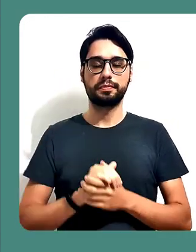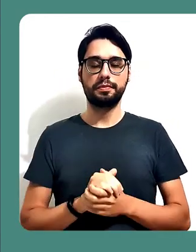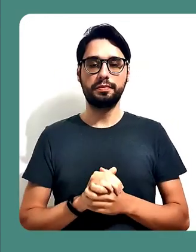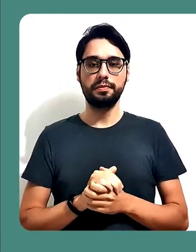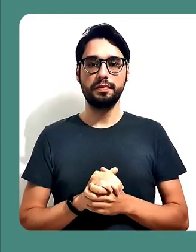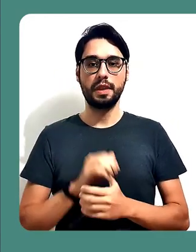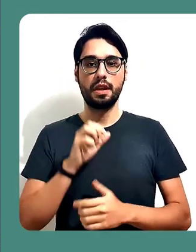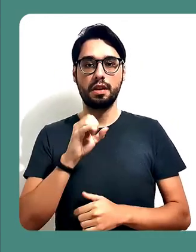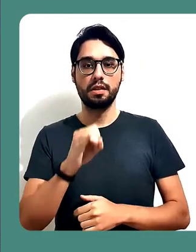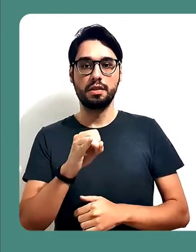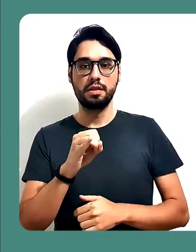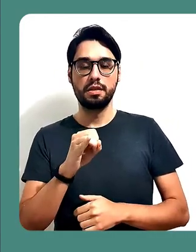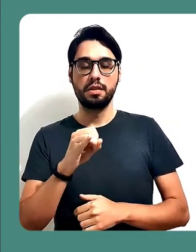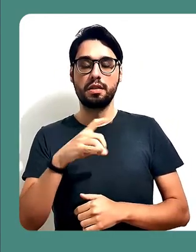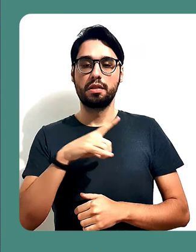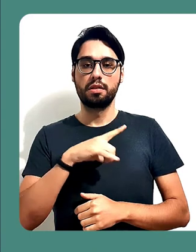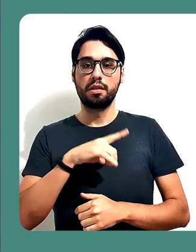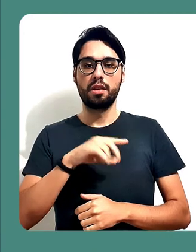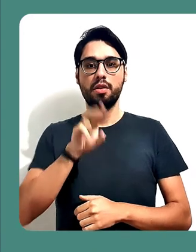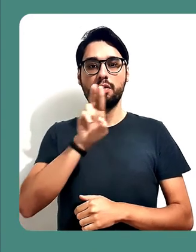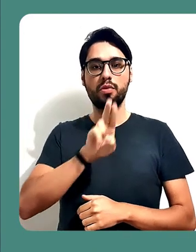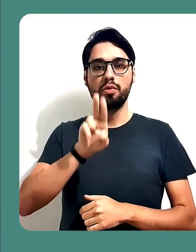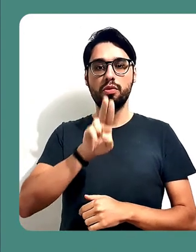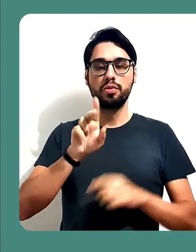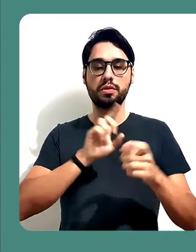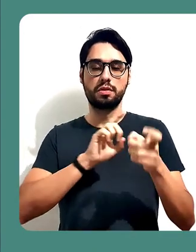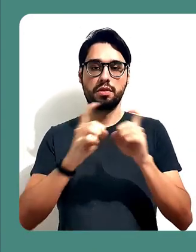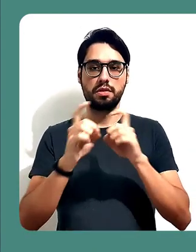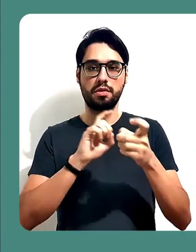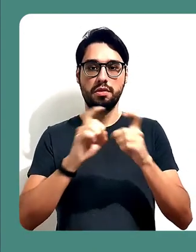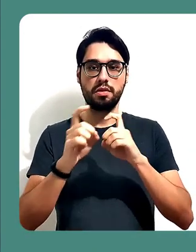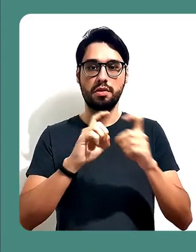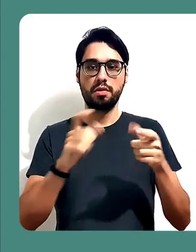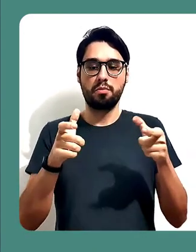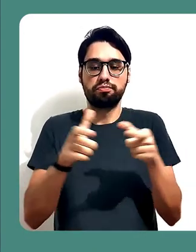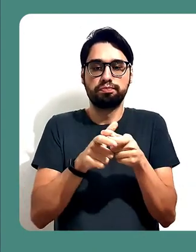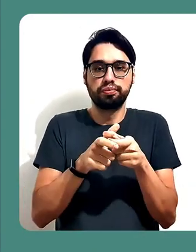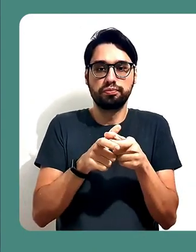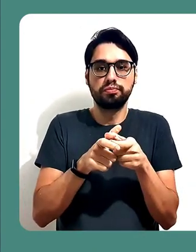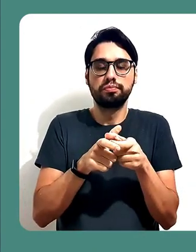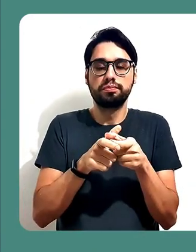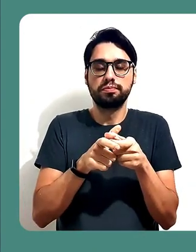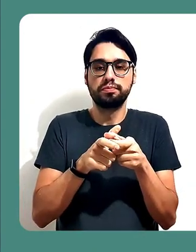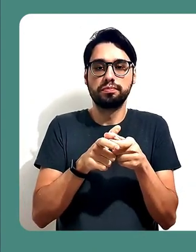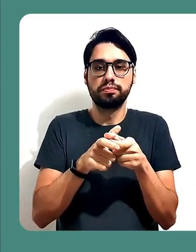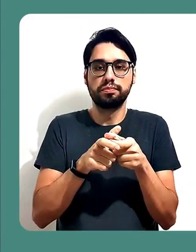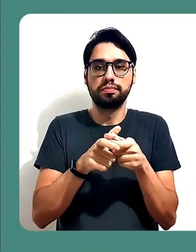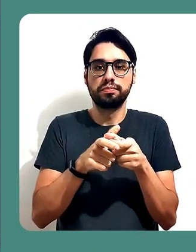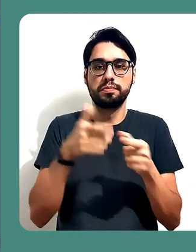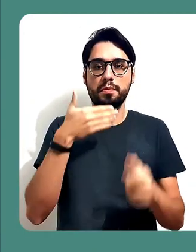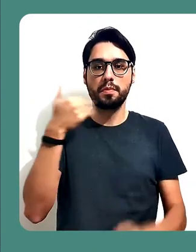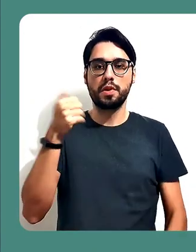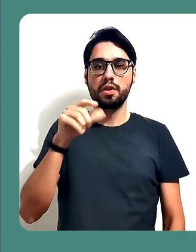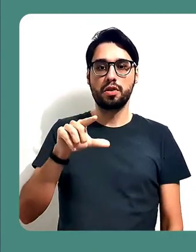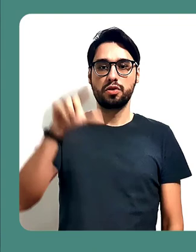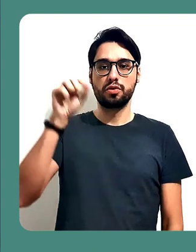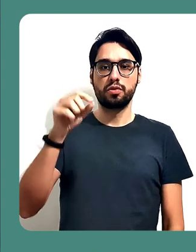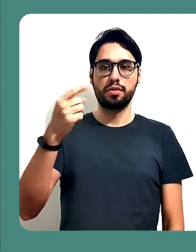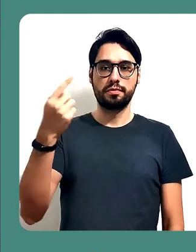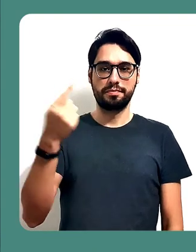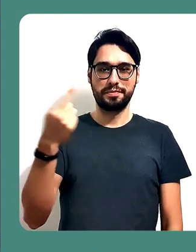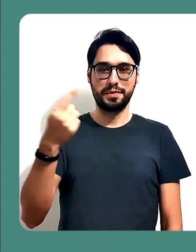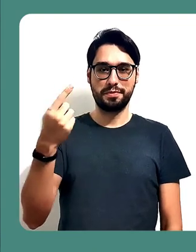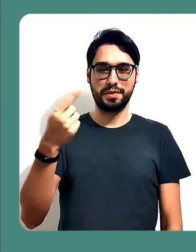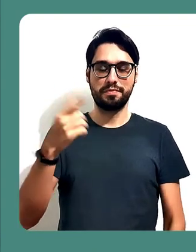você faça essa escolha adequadamente né se você estiver utilizando a sala para uma reunião com